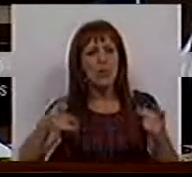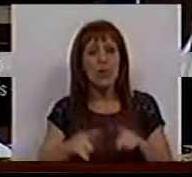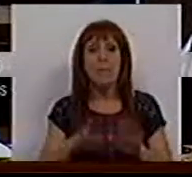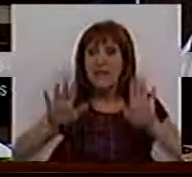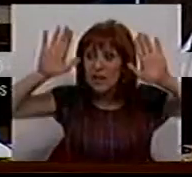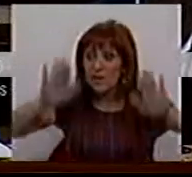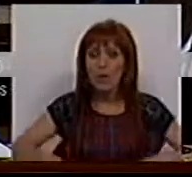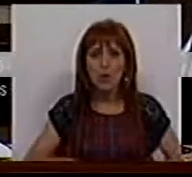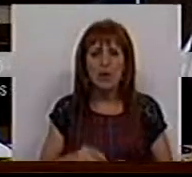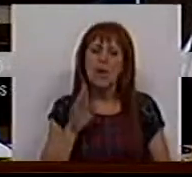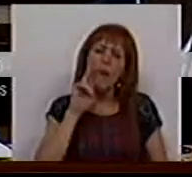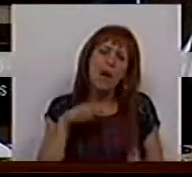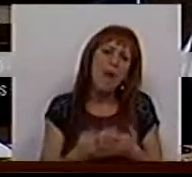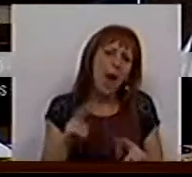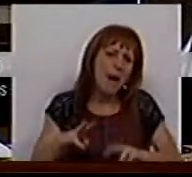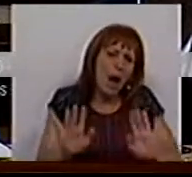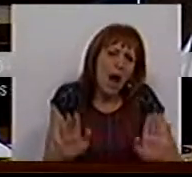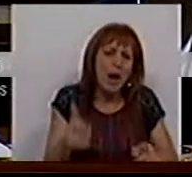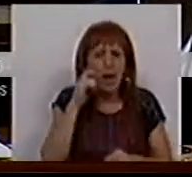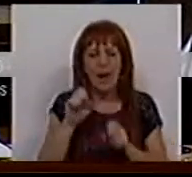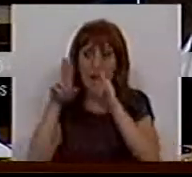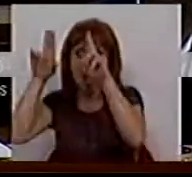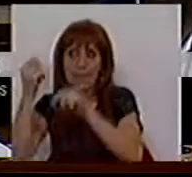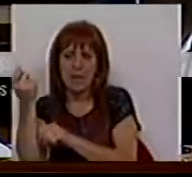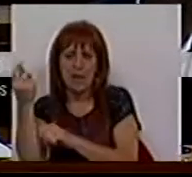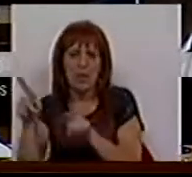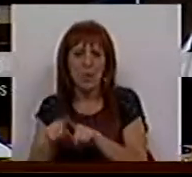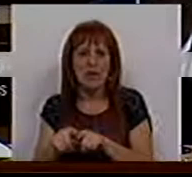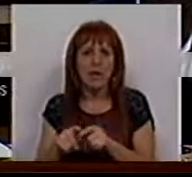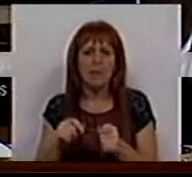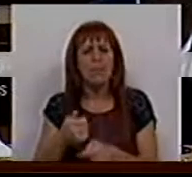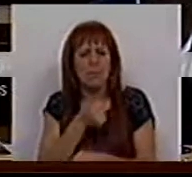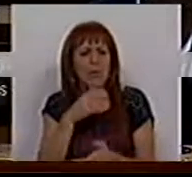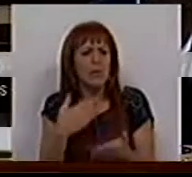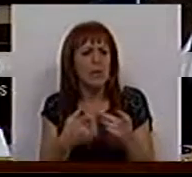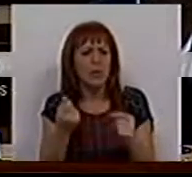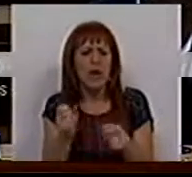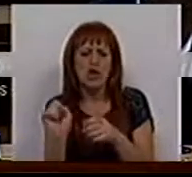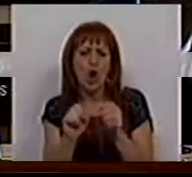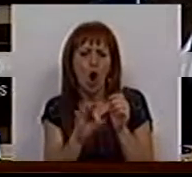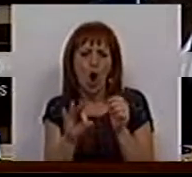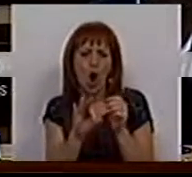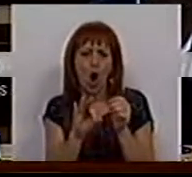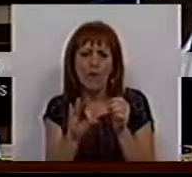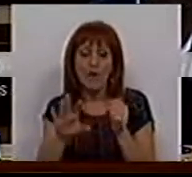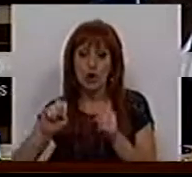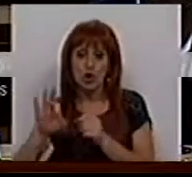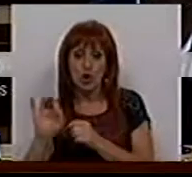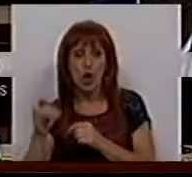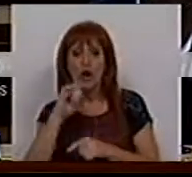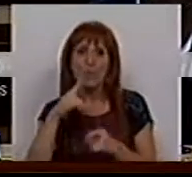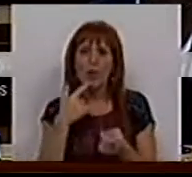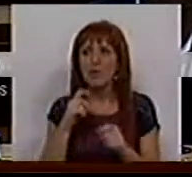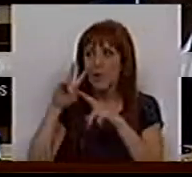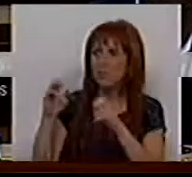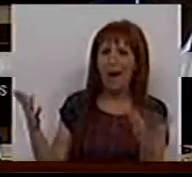que travar os perdões fiscais a quem branqueia capitais e põe deliberadamente dinheiro em offshores para que depois não possa